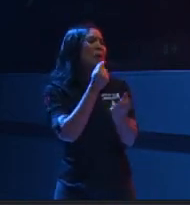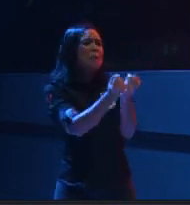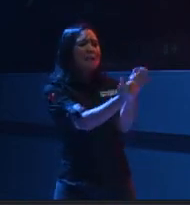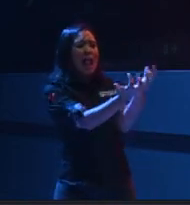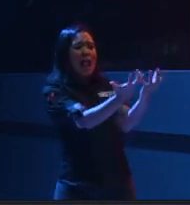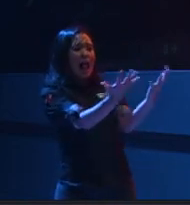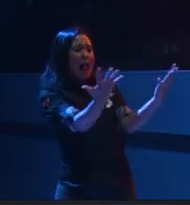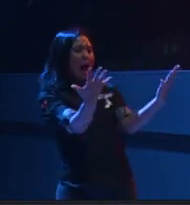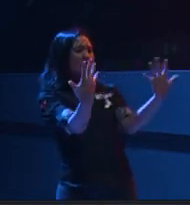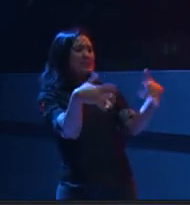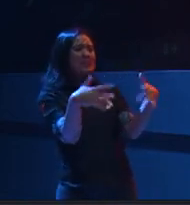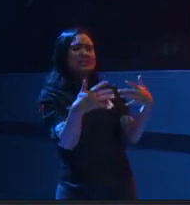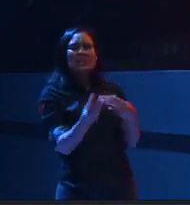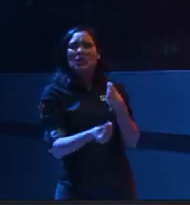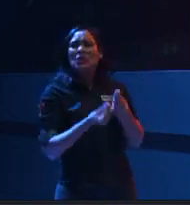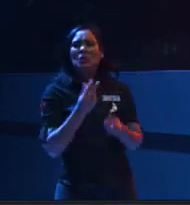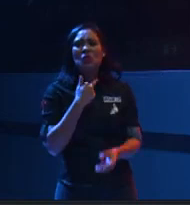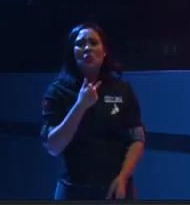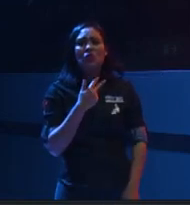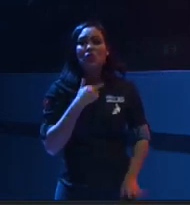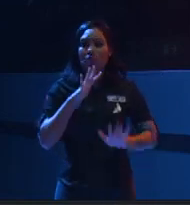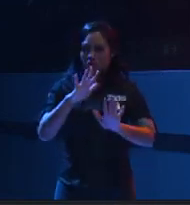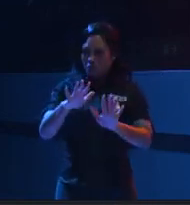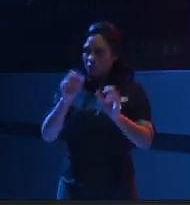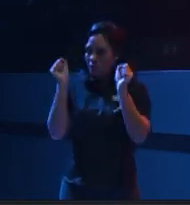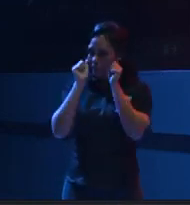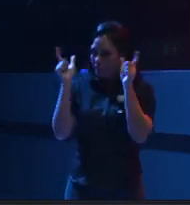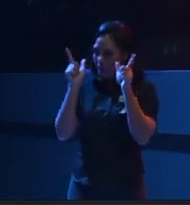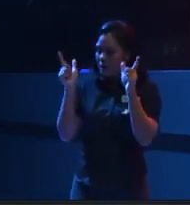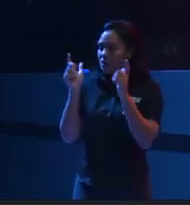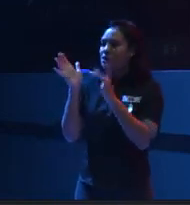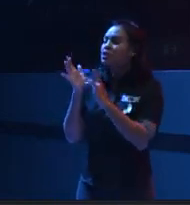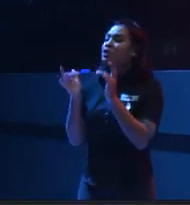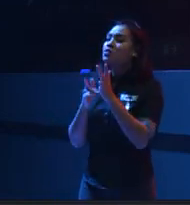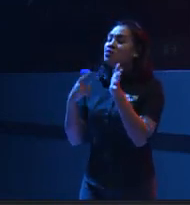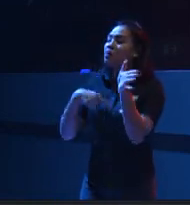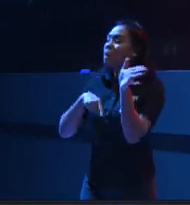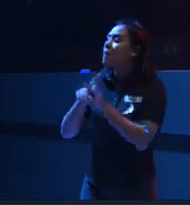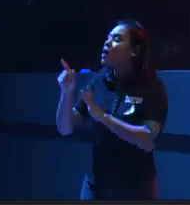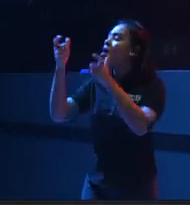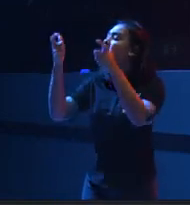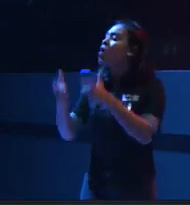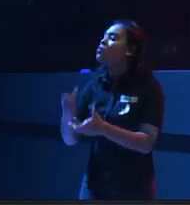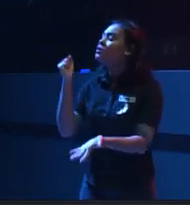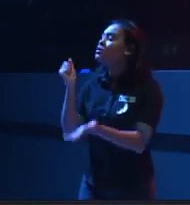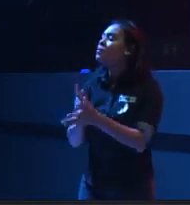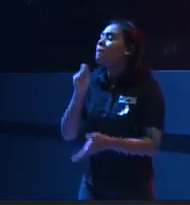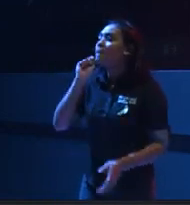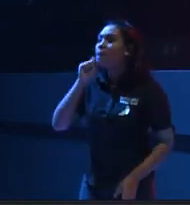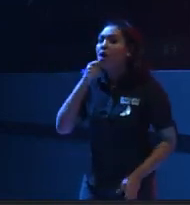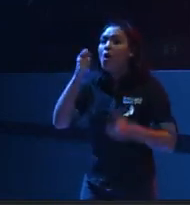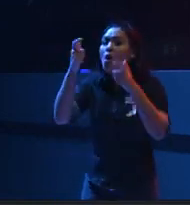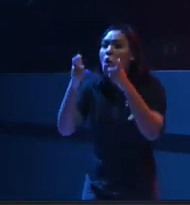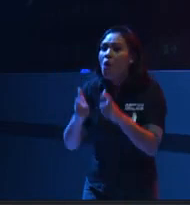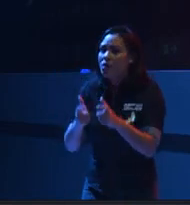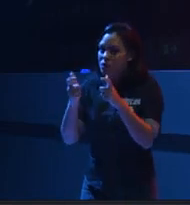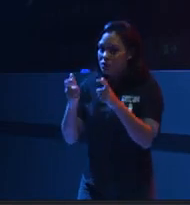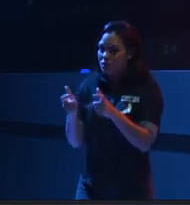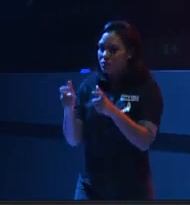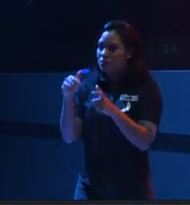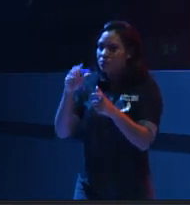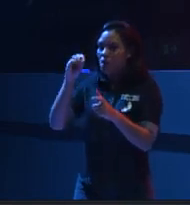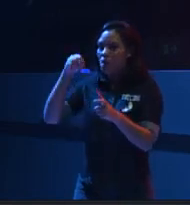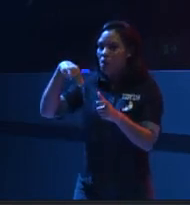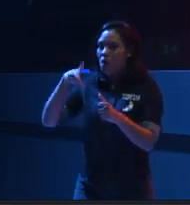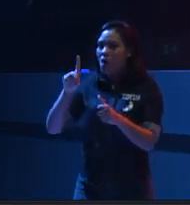Jesus Pergunta para ele aonde nós vamos comprar o pão a pergunta foi onde